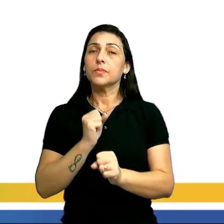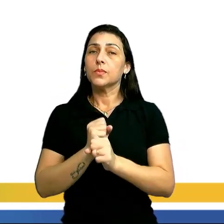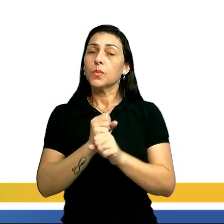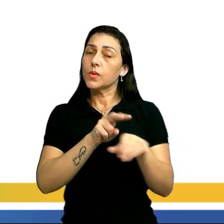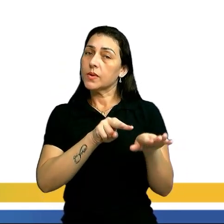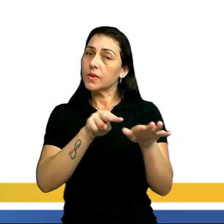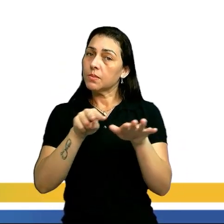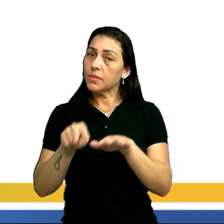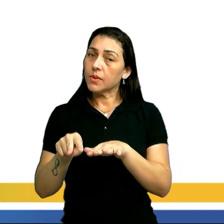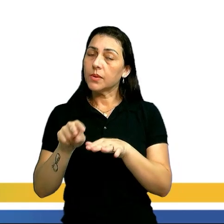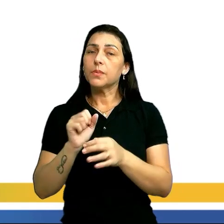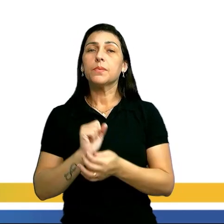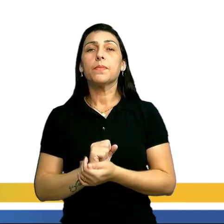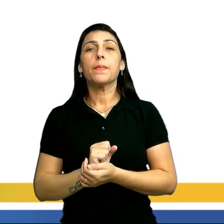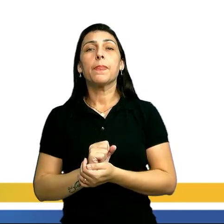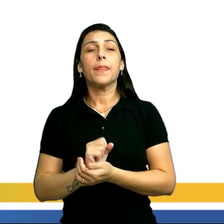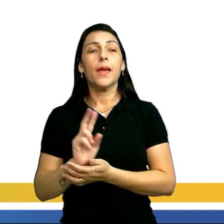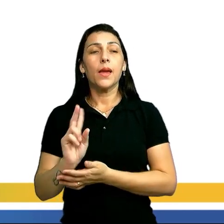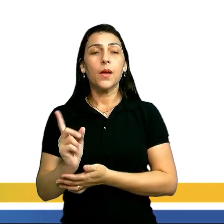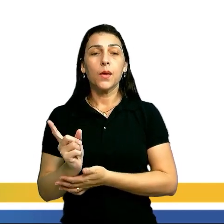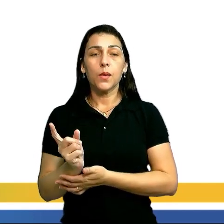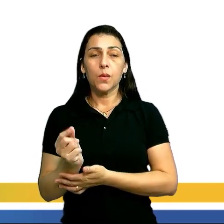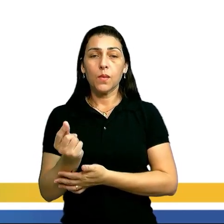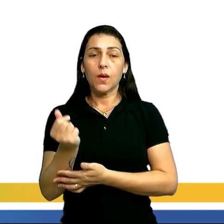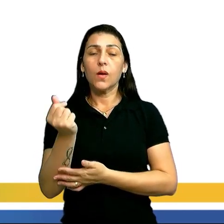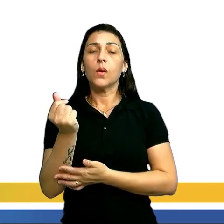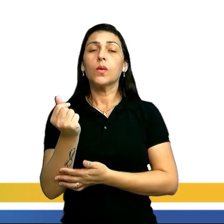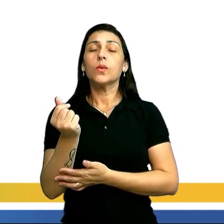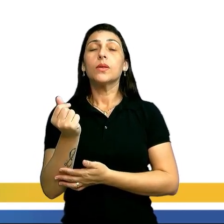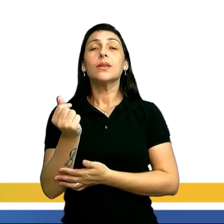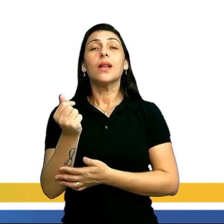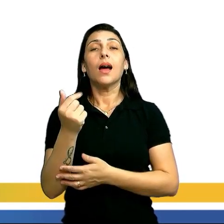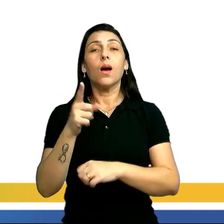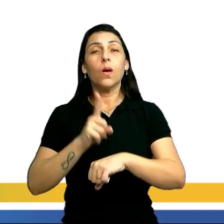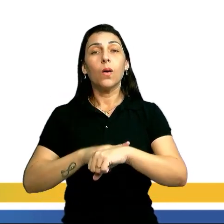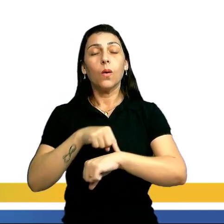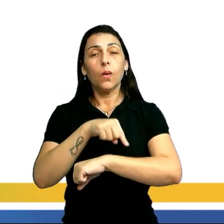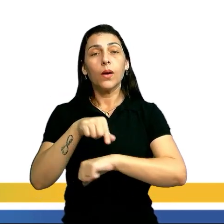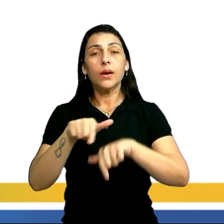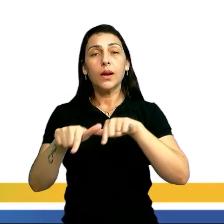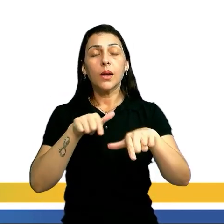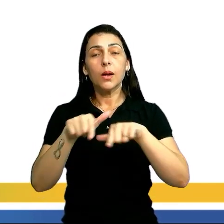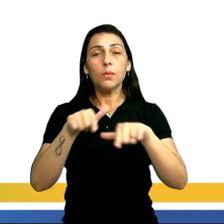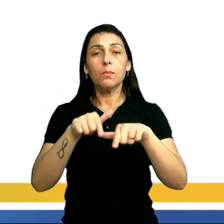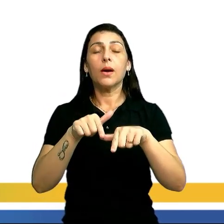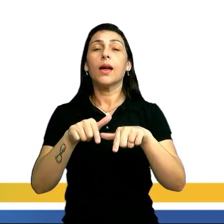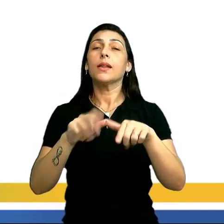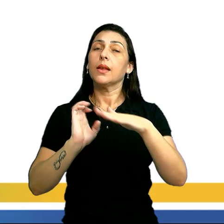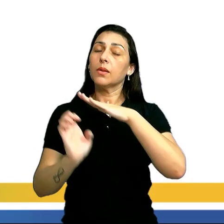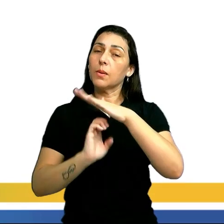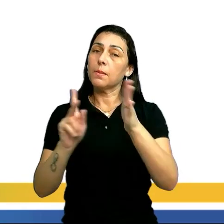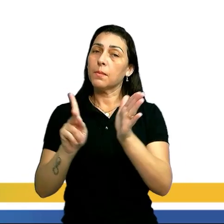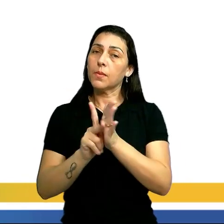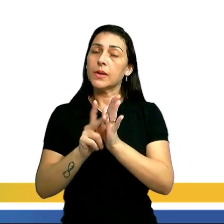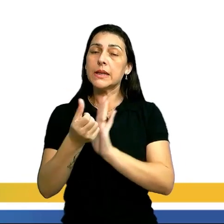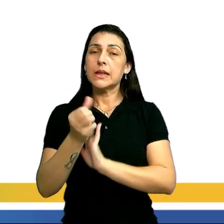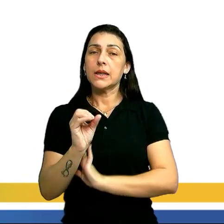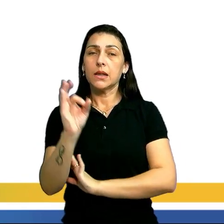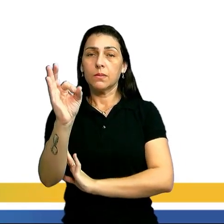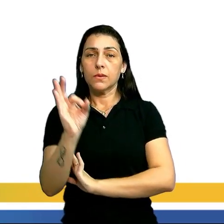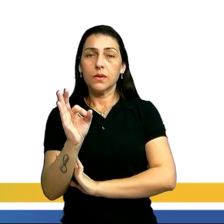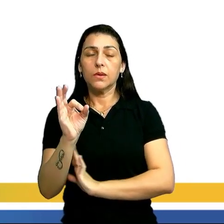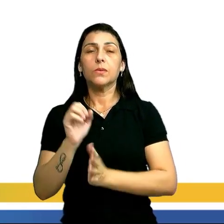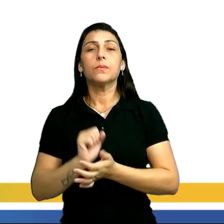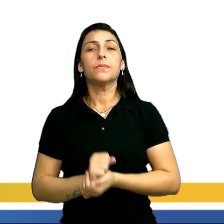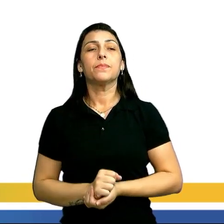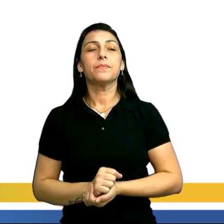por semana. E o valor de sua hora de trabalho em seu negócio é de